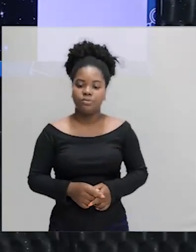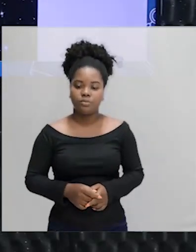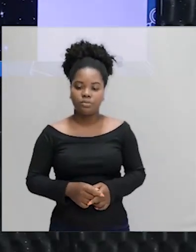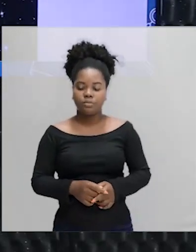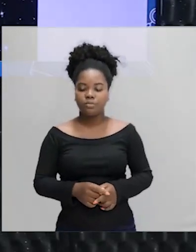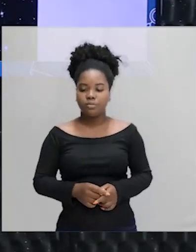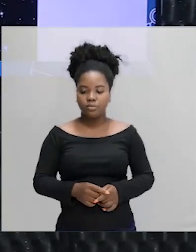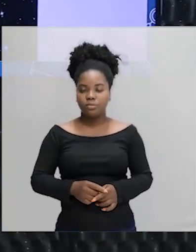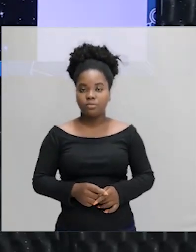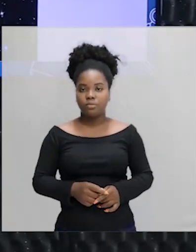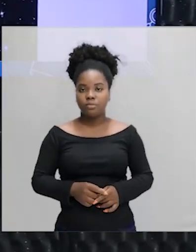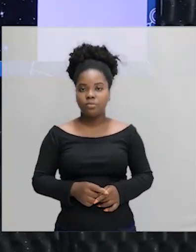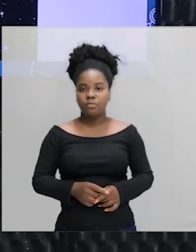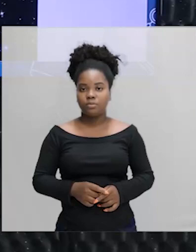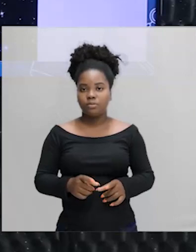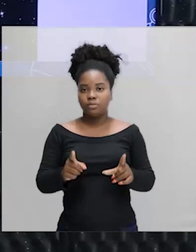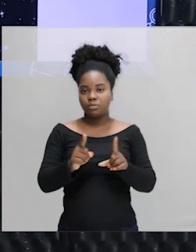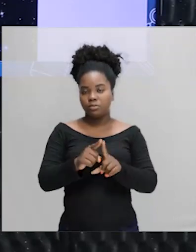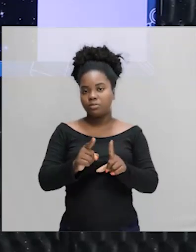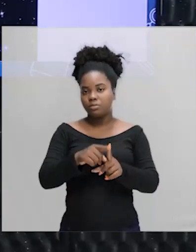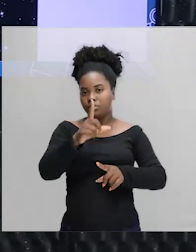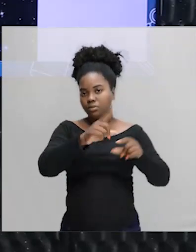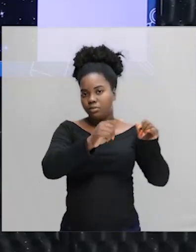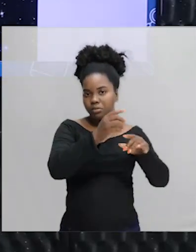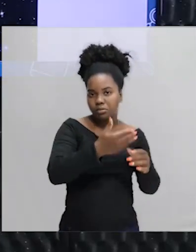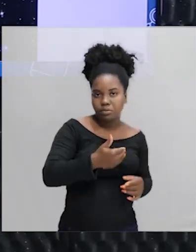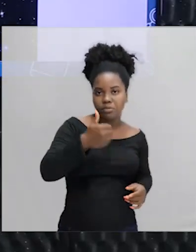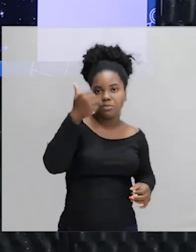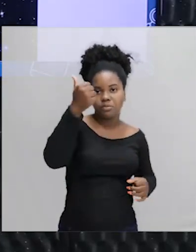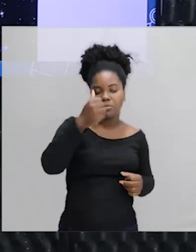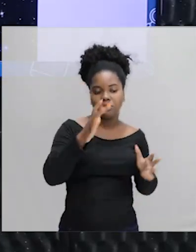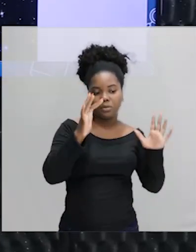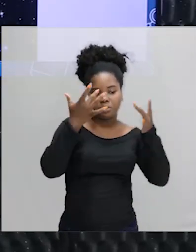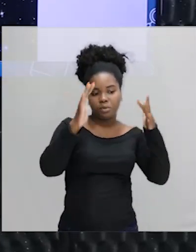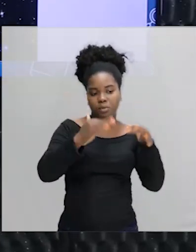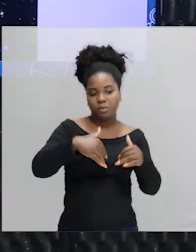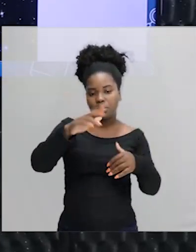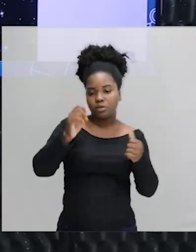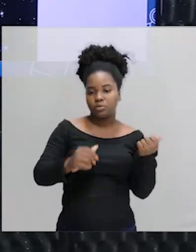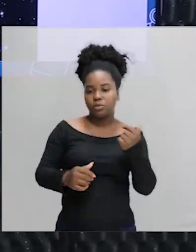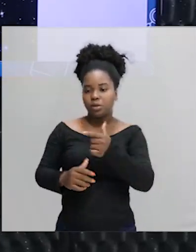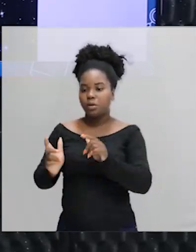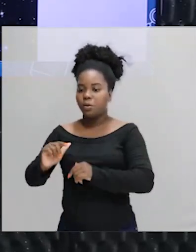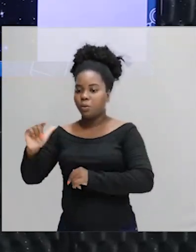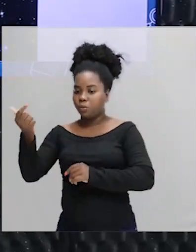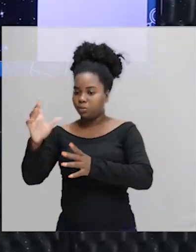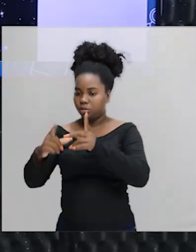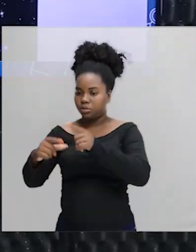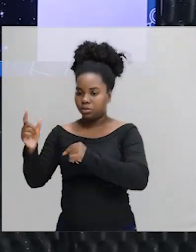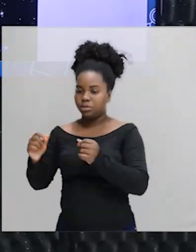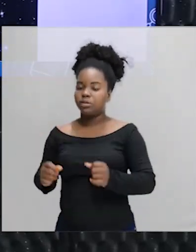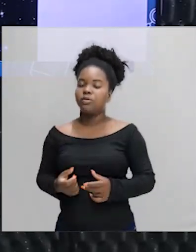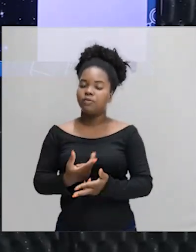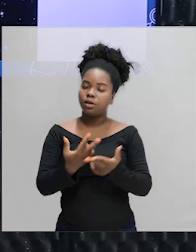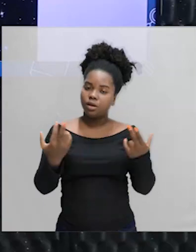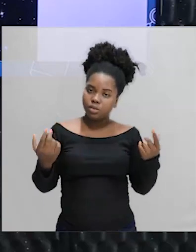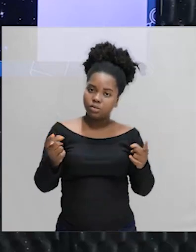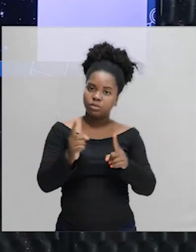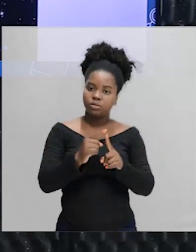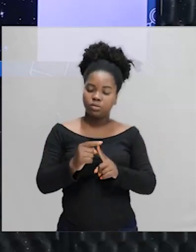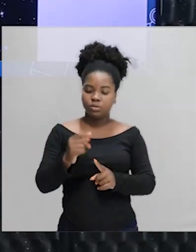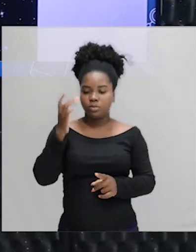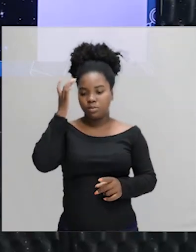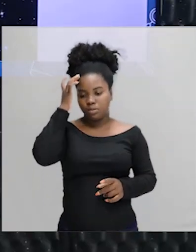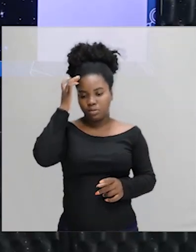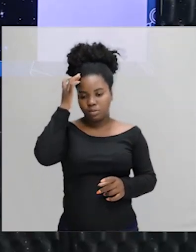gás, ou superestrelas, né, supersistemas aí que se formaram em buracos negros. Tá, ok? Então essas